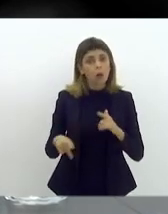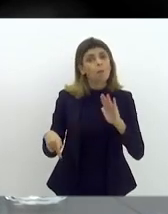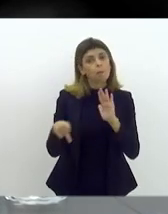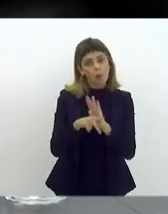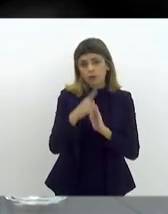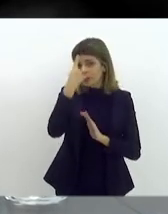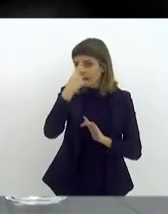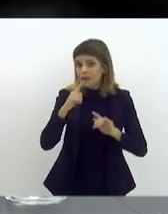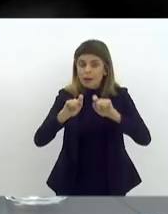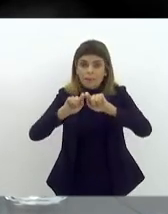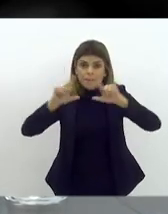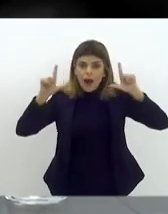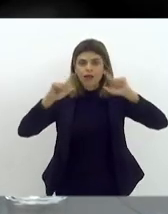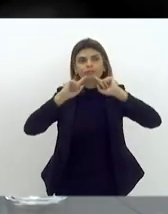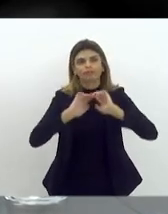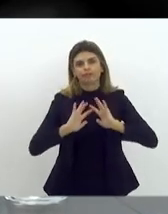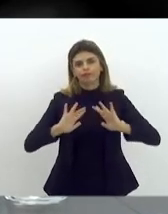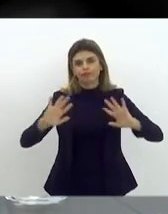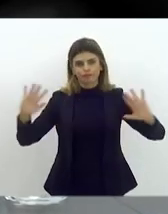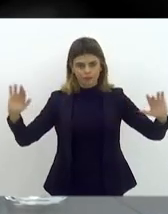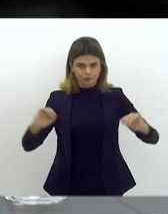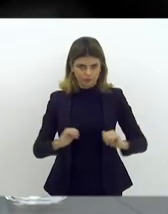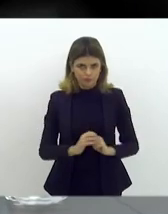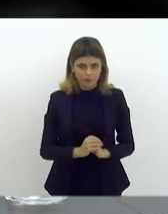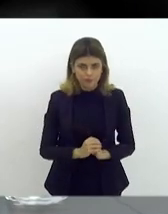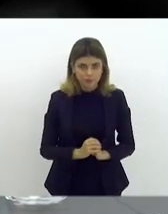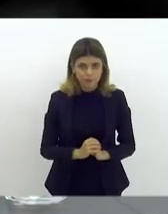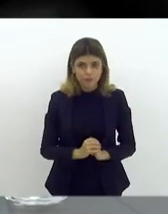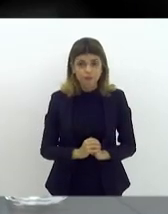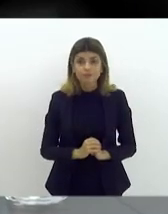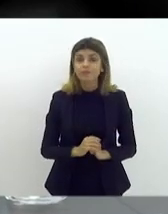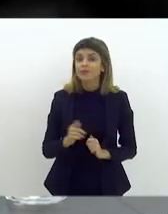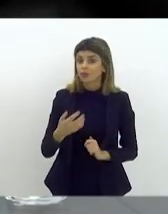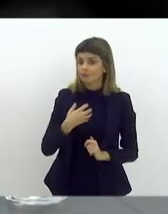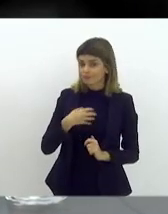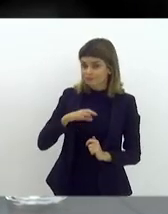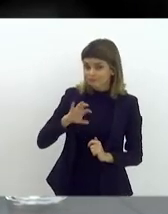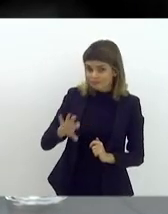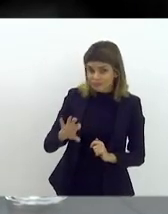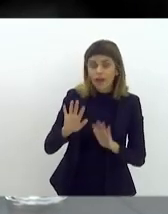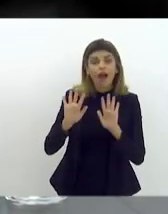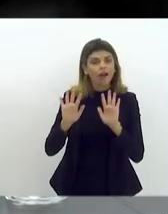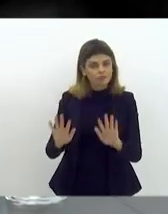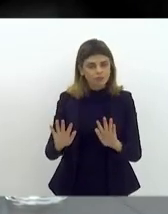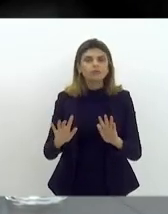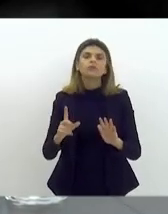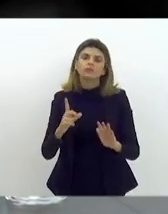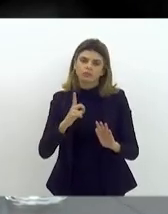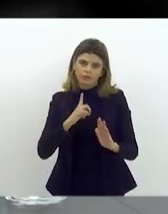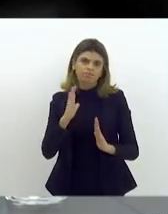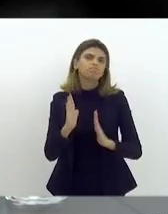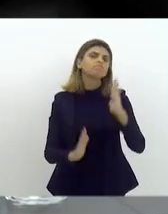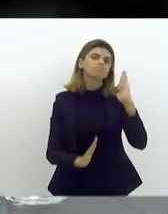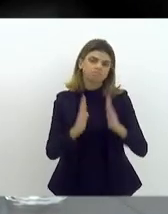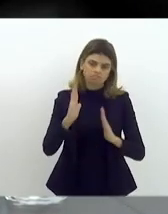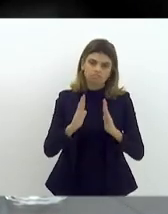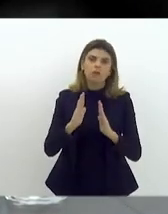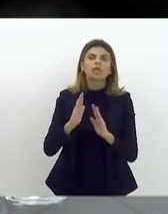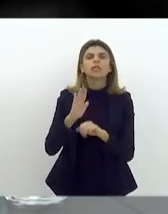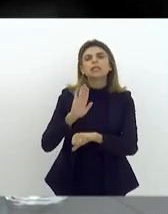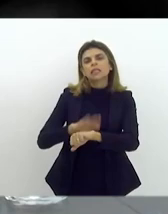dessas imagens né Então nesse sentido a gente também vai ter que uma causa de aumento de